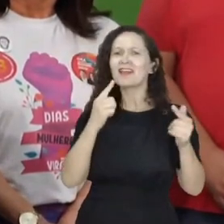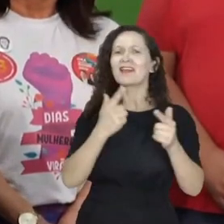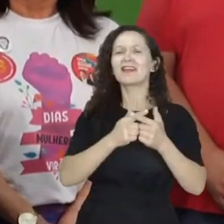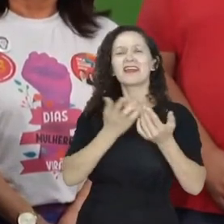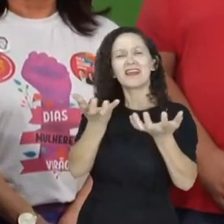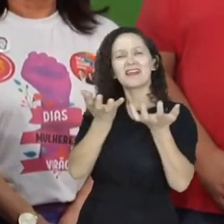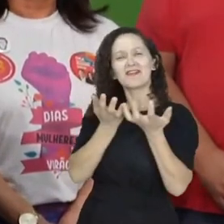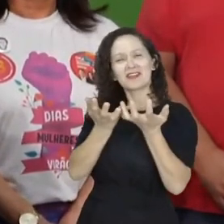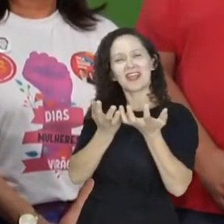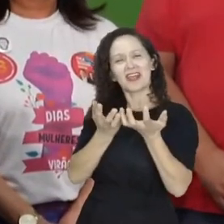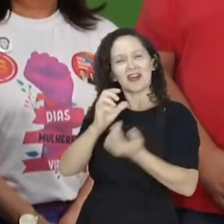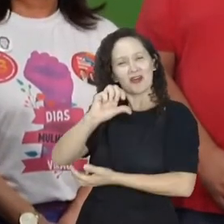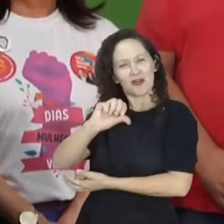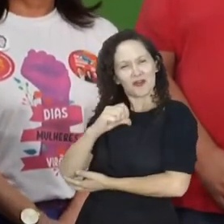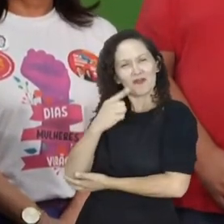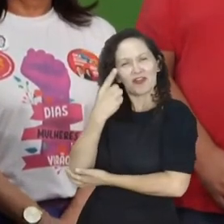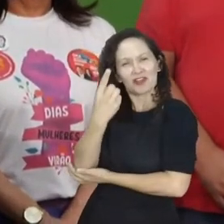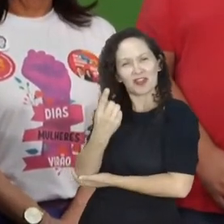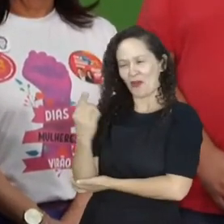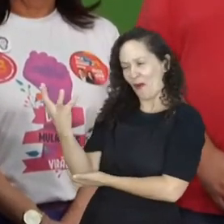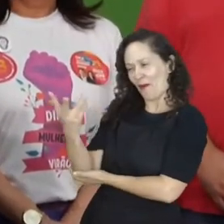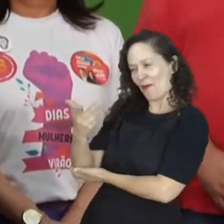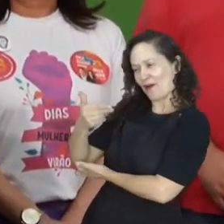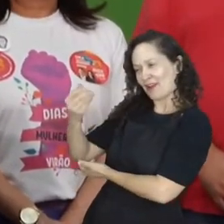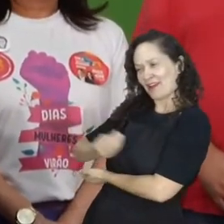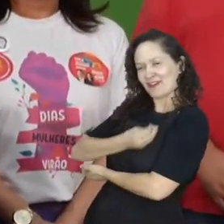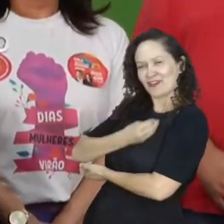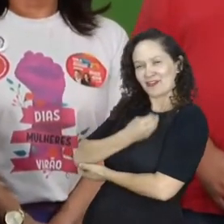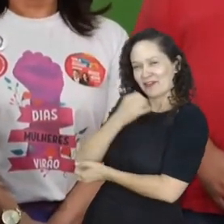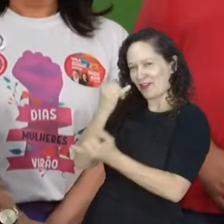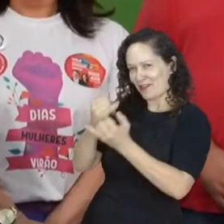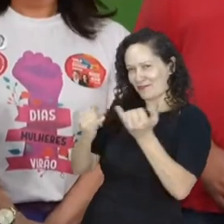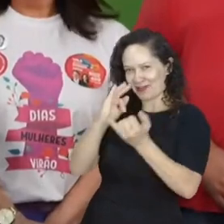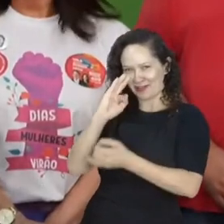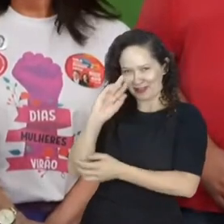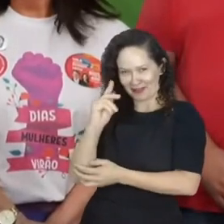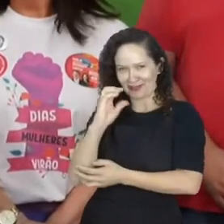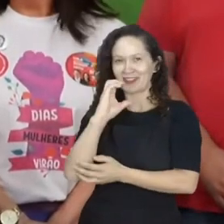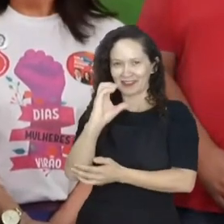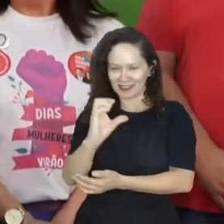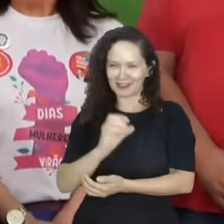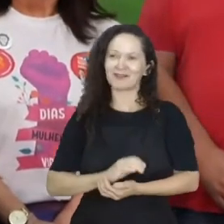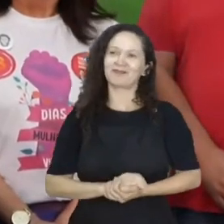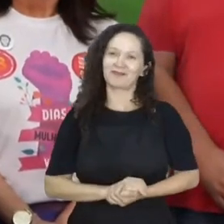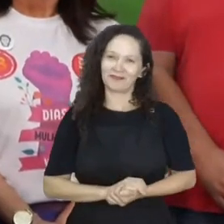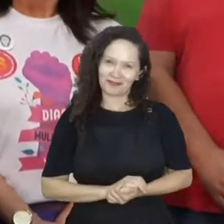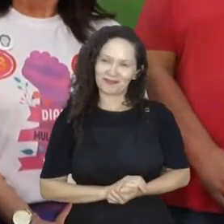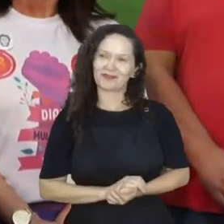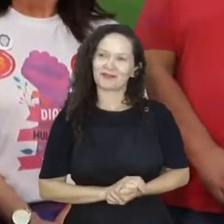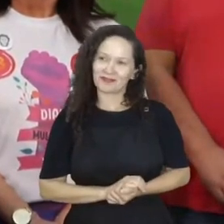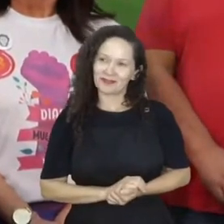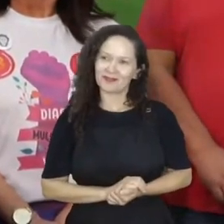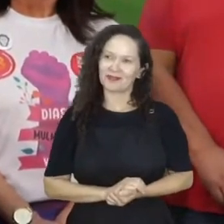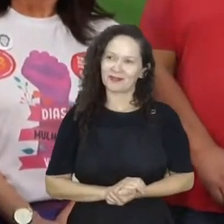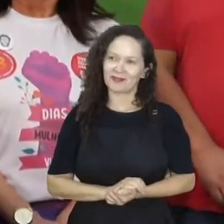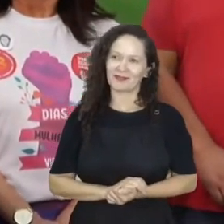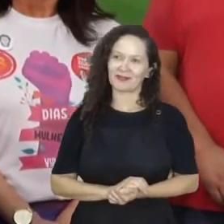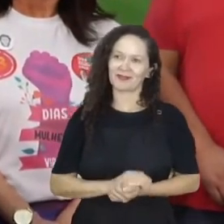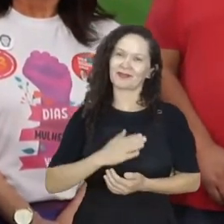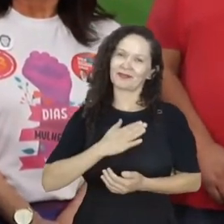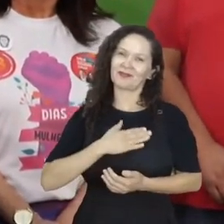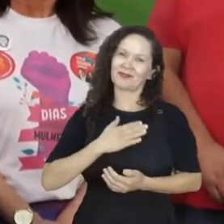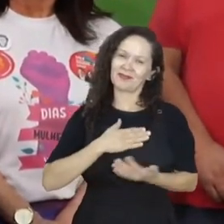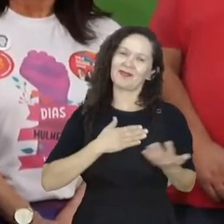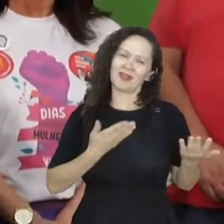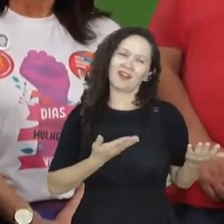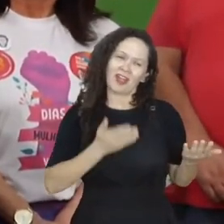quero chegar a 91 anos com a qualidade de vida que ele está. Apesar de ele ter quebrado o fêmur, sabe, que é coisa de